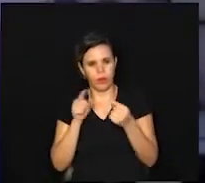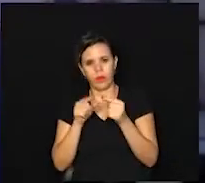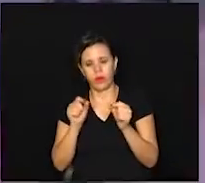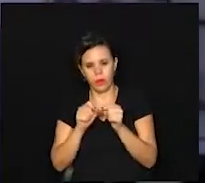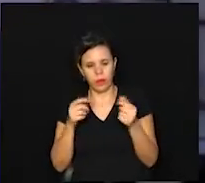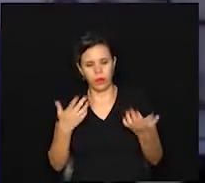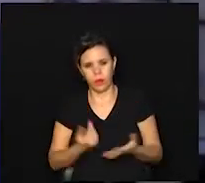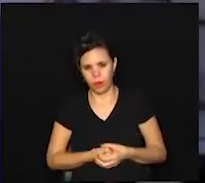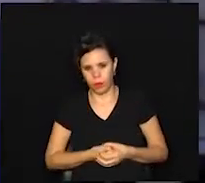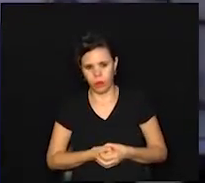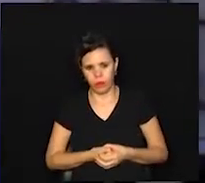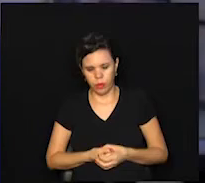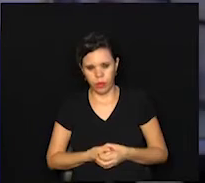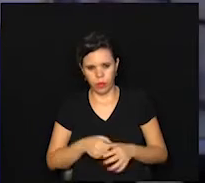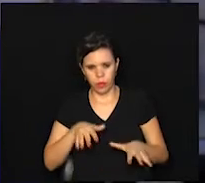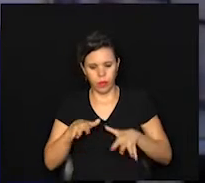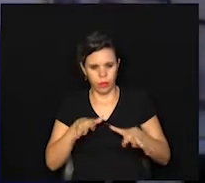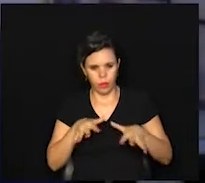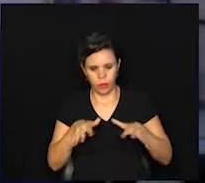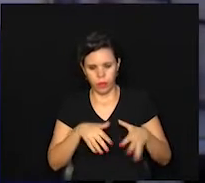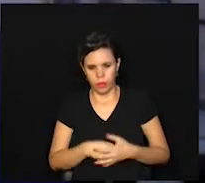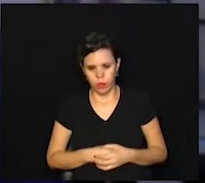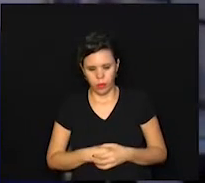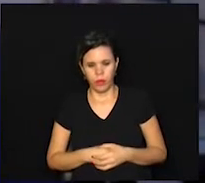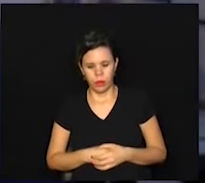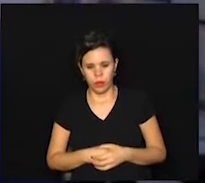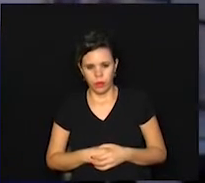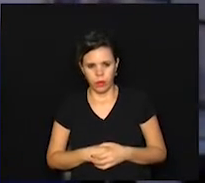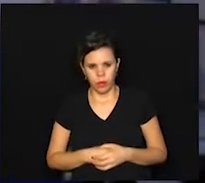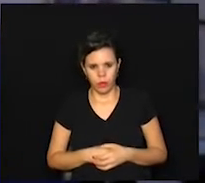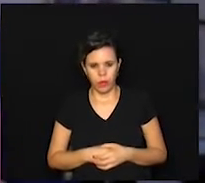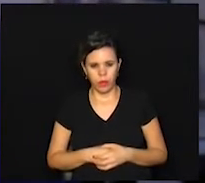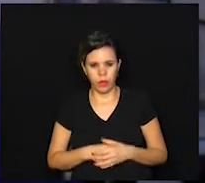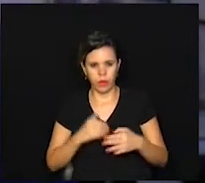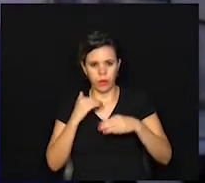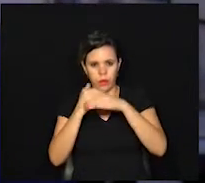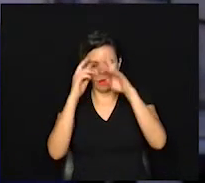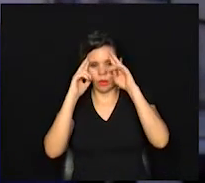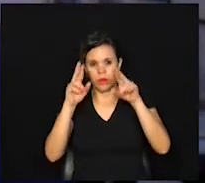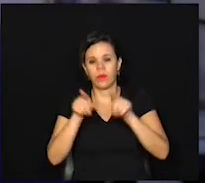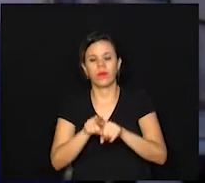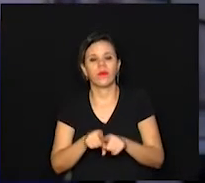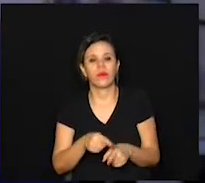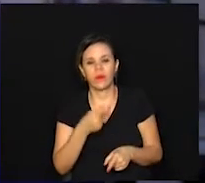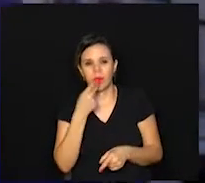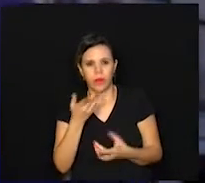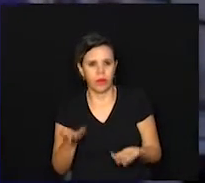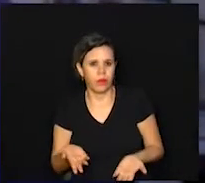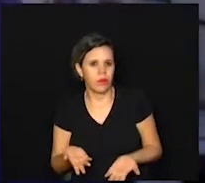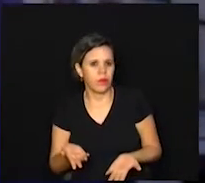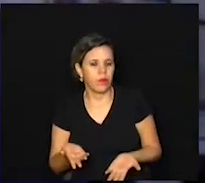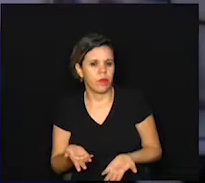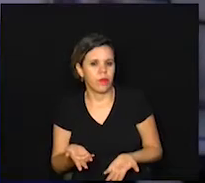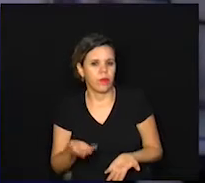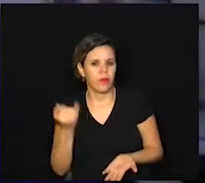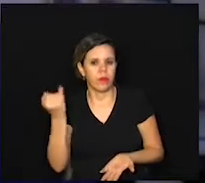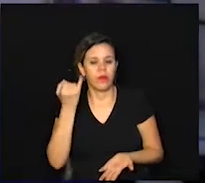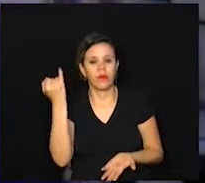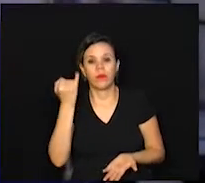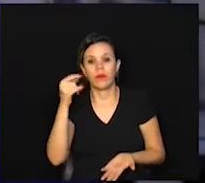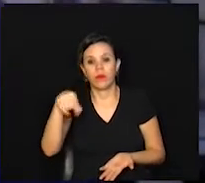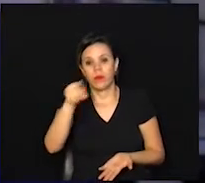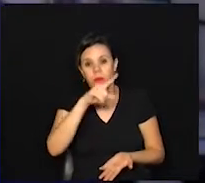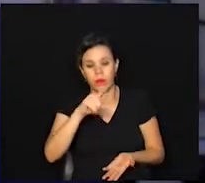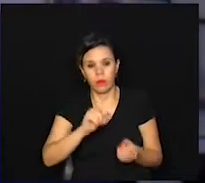a um movimento civilizatório. Né? Eu estou dizendo isso por quê? Porque é muito importante o que vocês